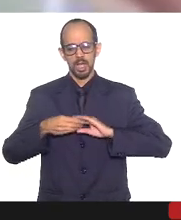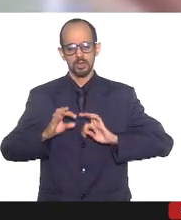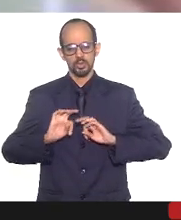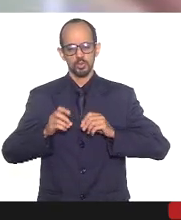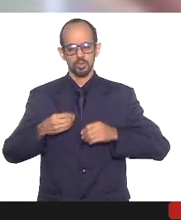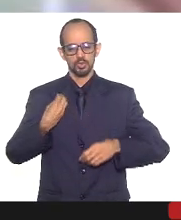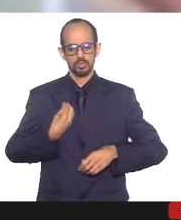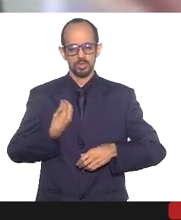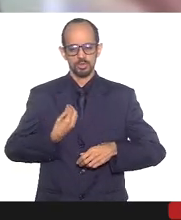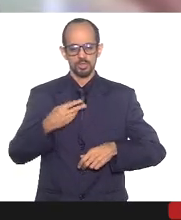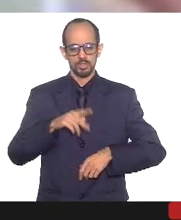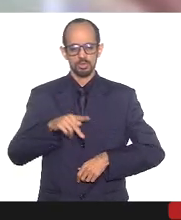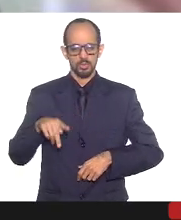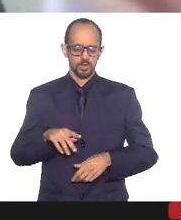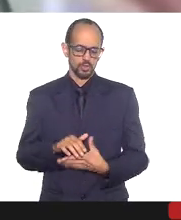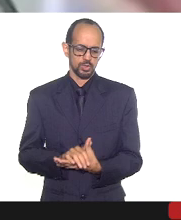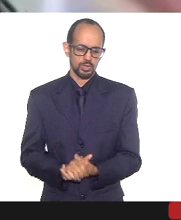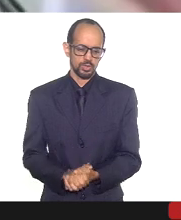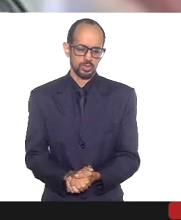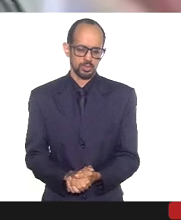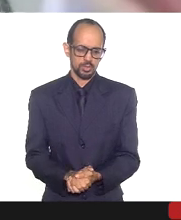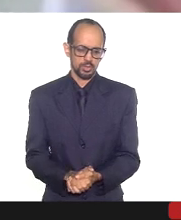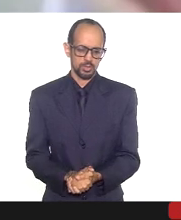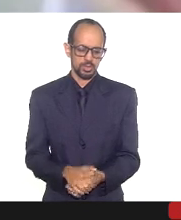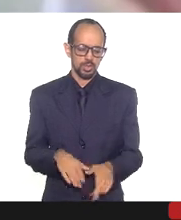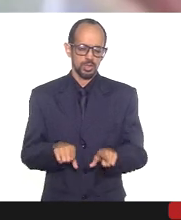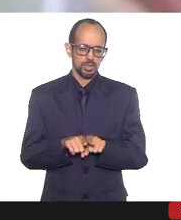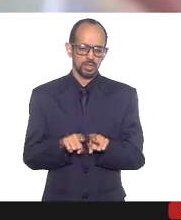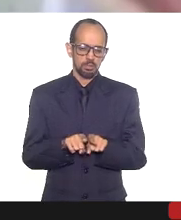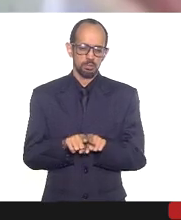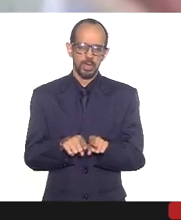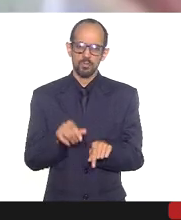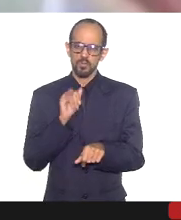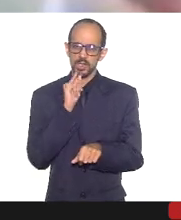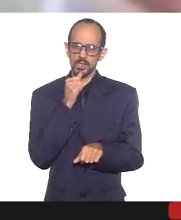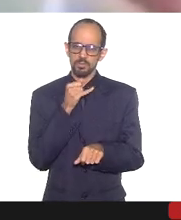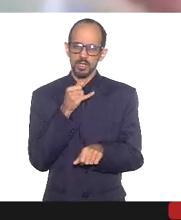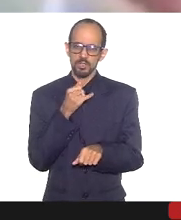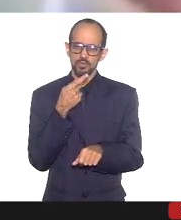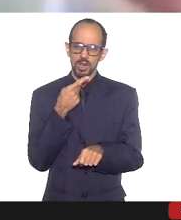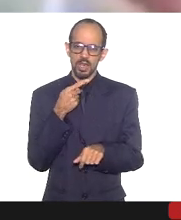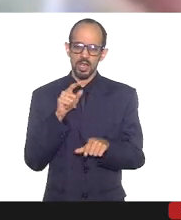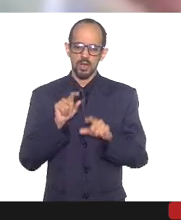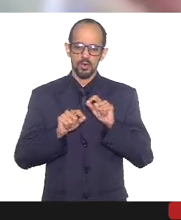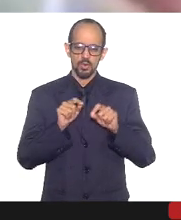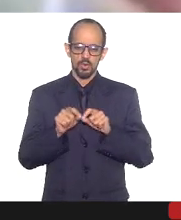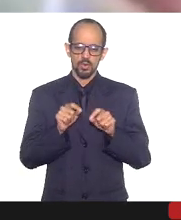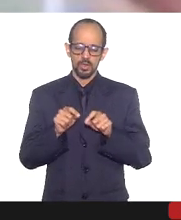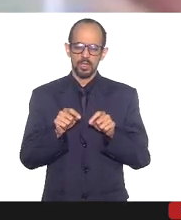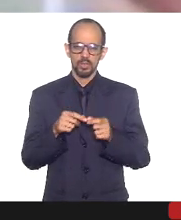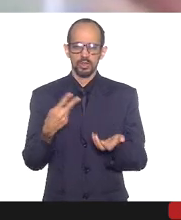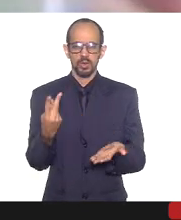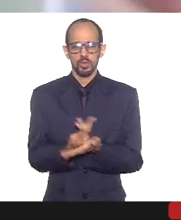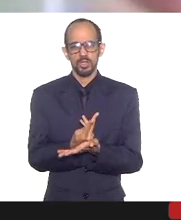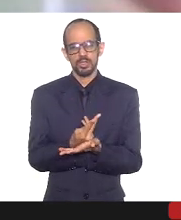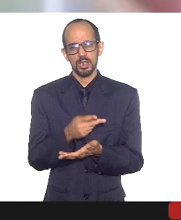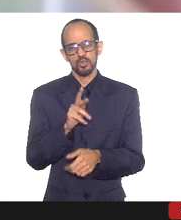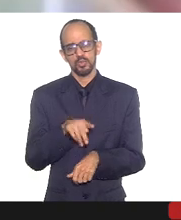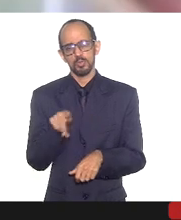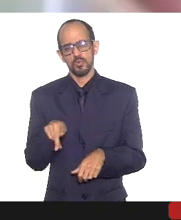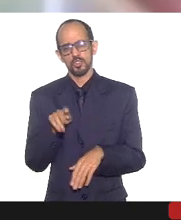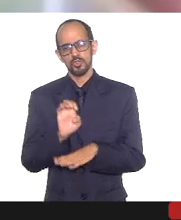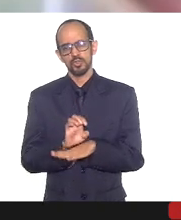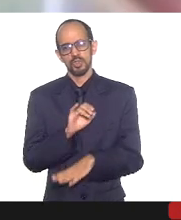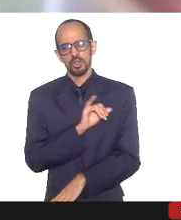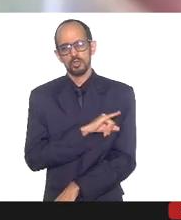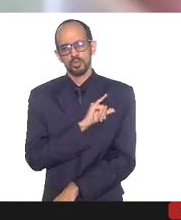todos os professores. Também lamentar, né, profundamente a situação dos professores aqui no estado do Rio de Janeiro.